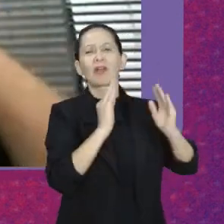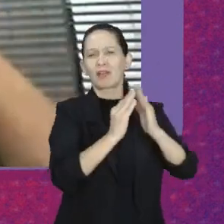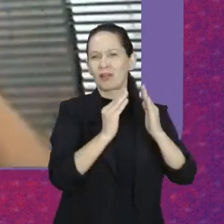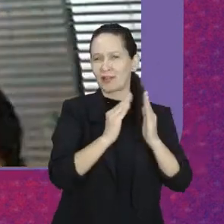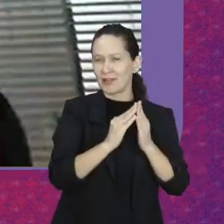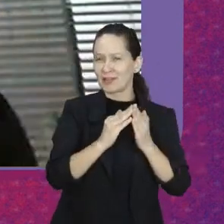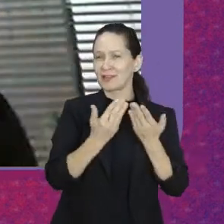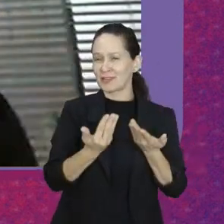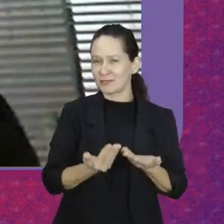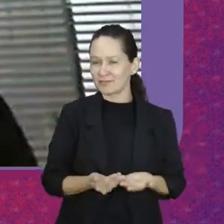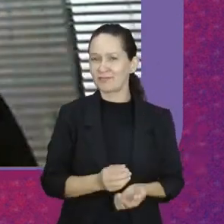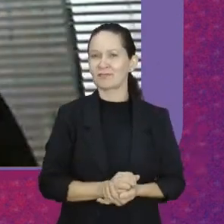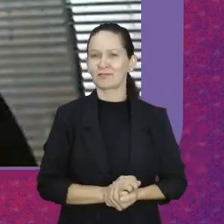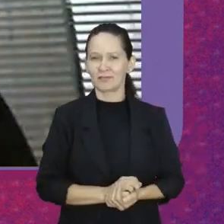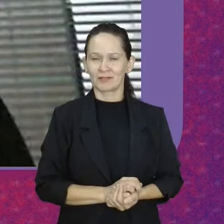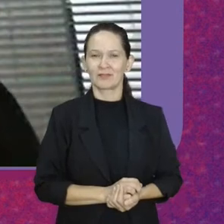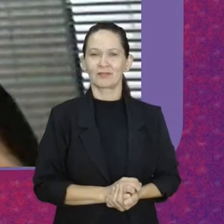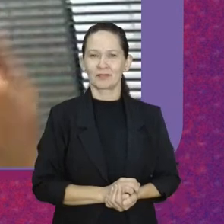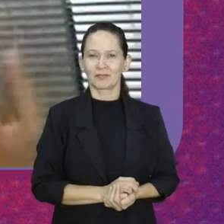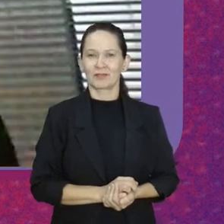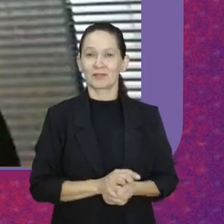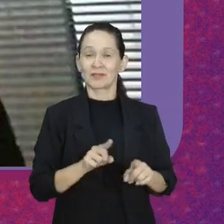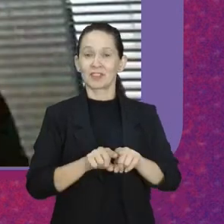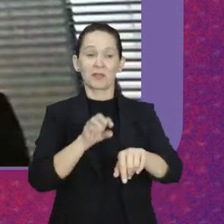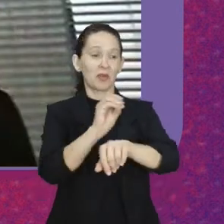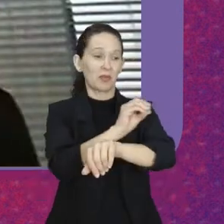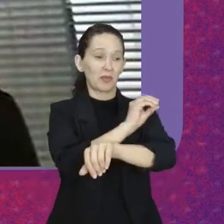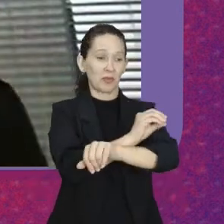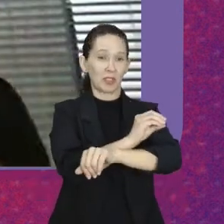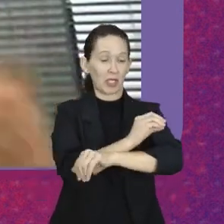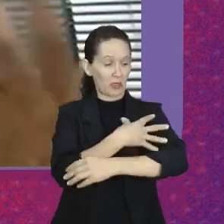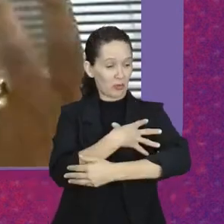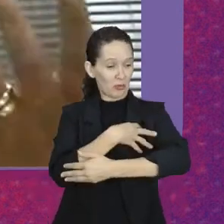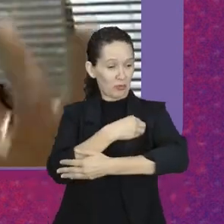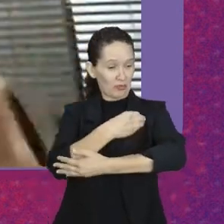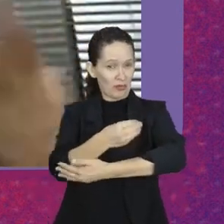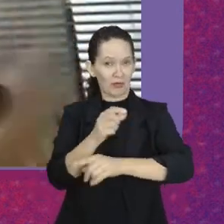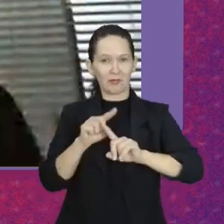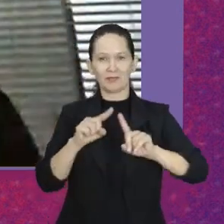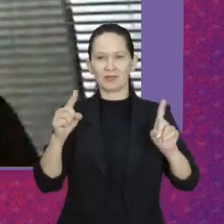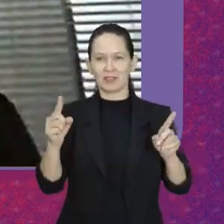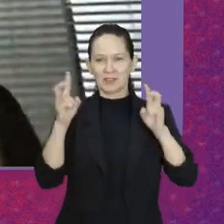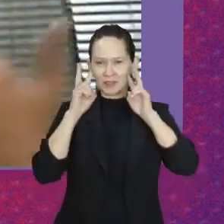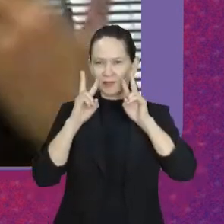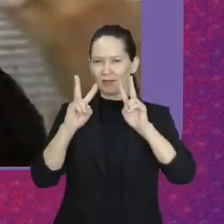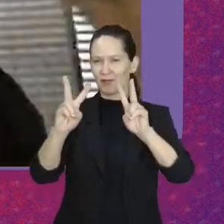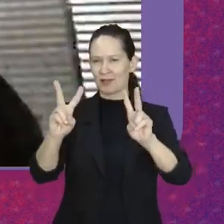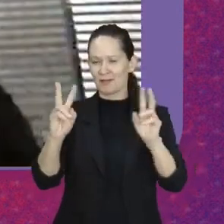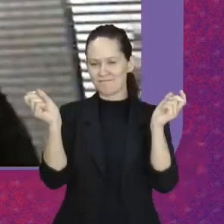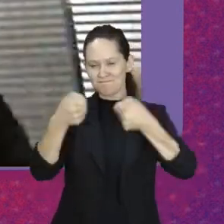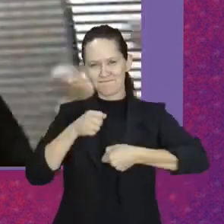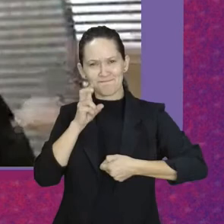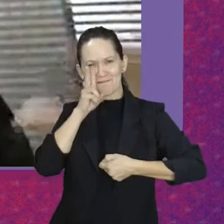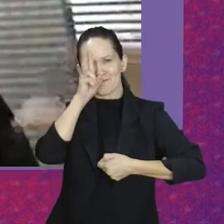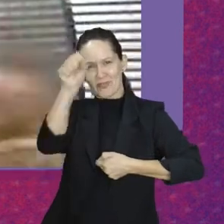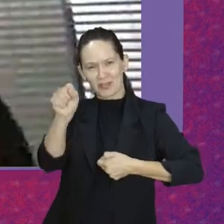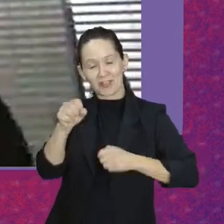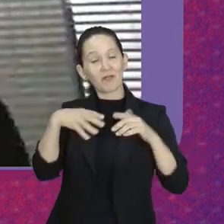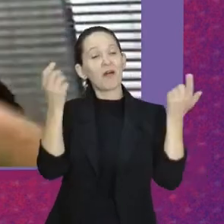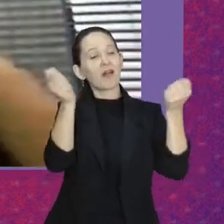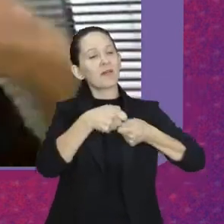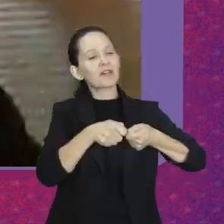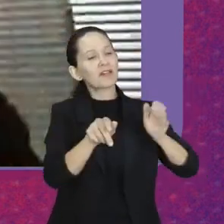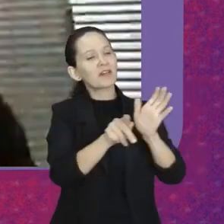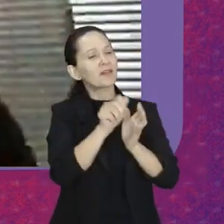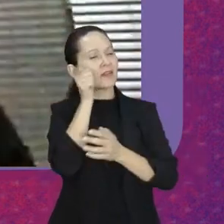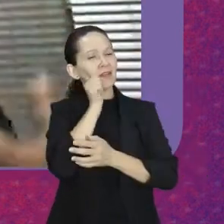domésticos, né, e dos cuidados maternos, mas com um olhar para as potencialidades, né, e